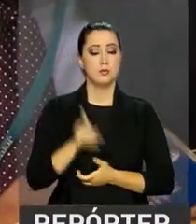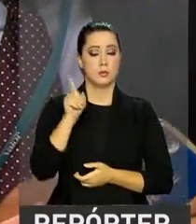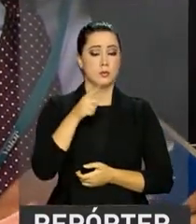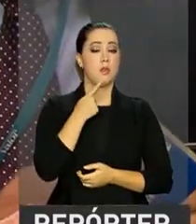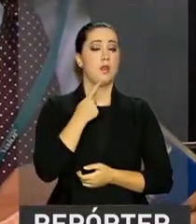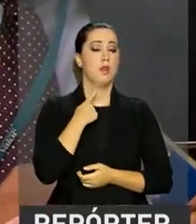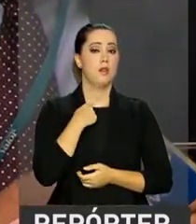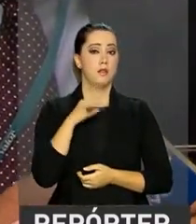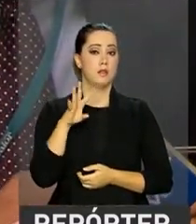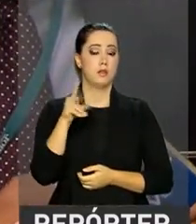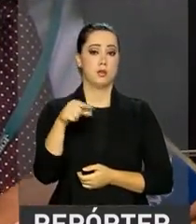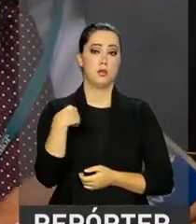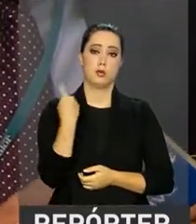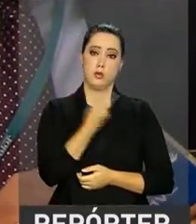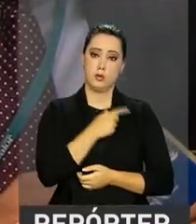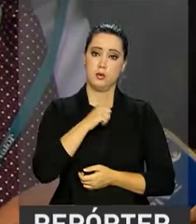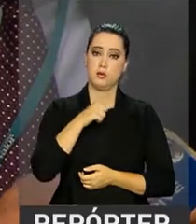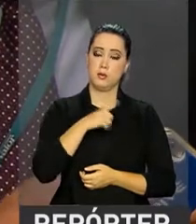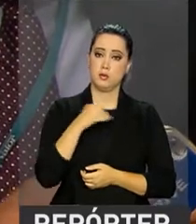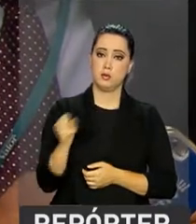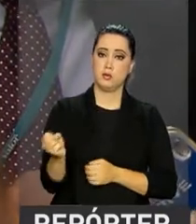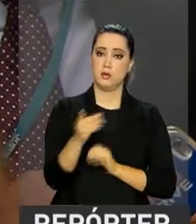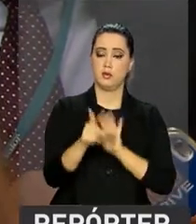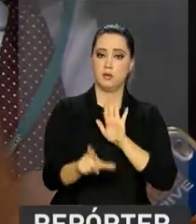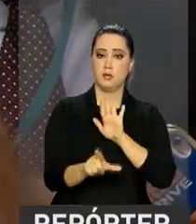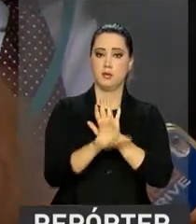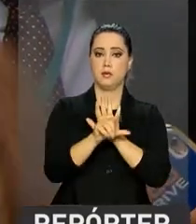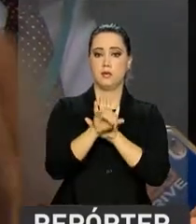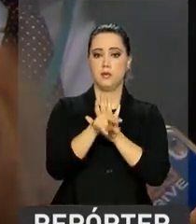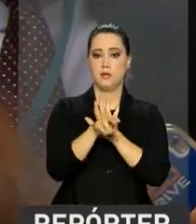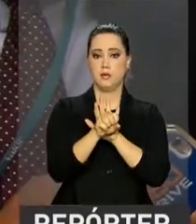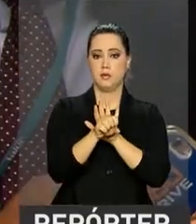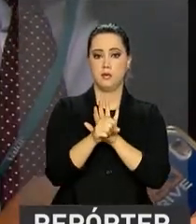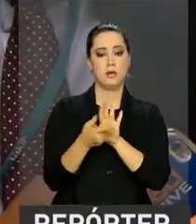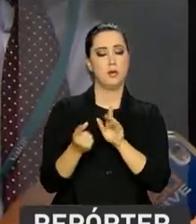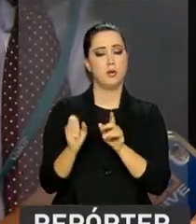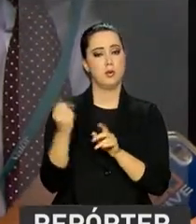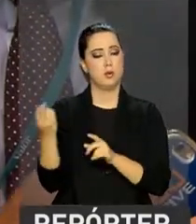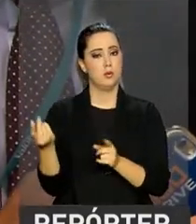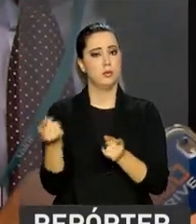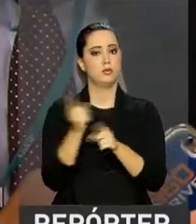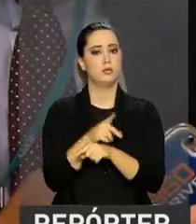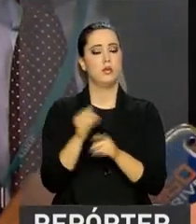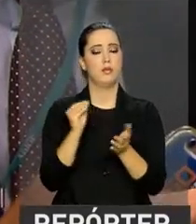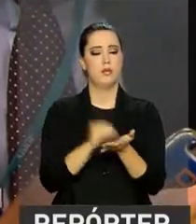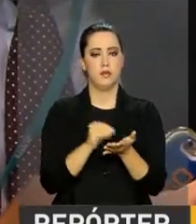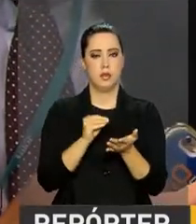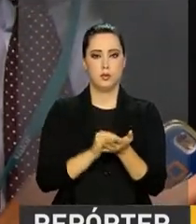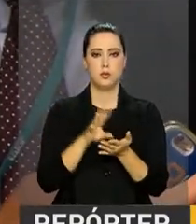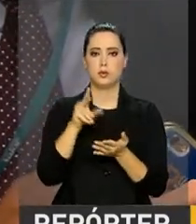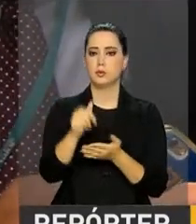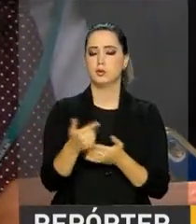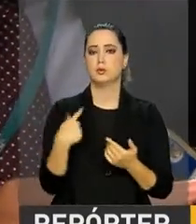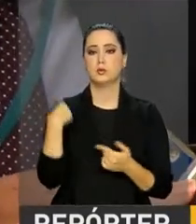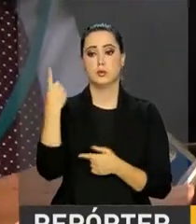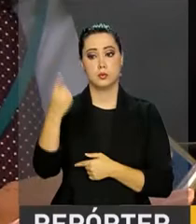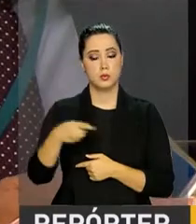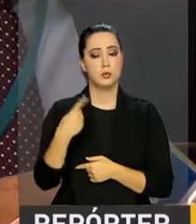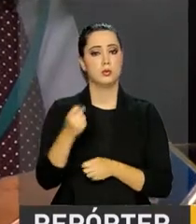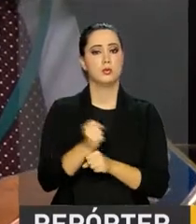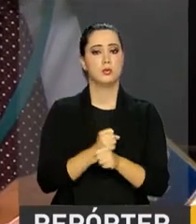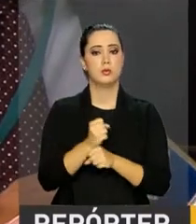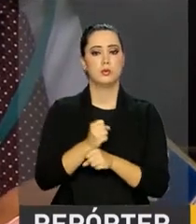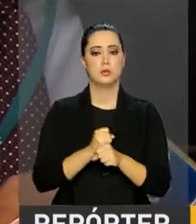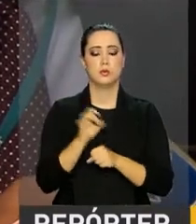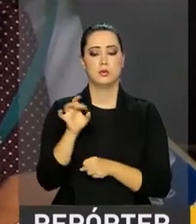tenhamos a reforma da previdência porque caso contrário vai faltar recurso para absolutamente tudo a reforma do gasto com previdência no próximo ano sozinho